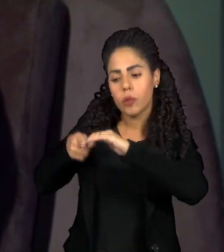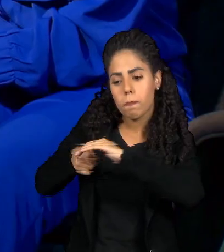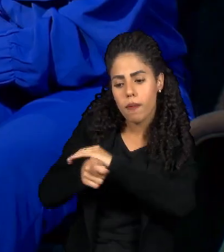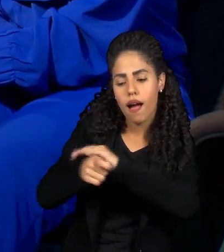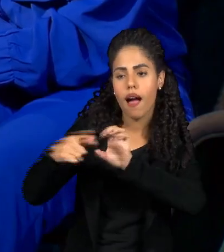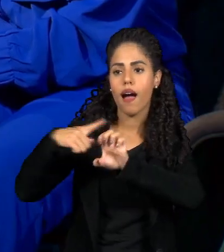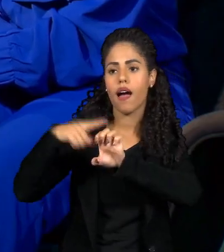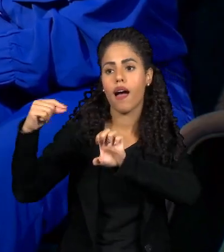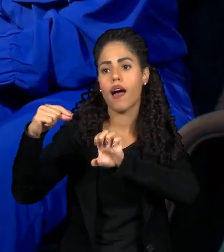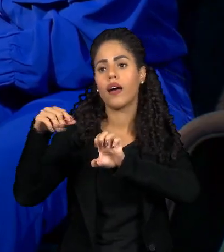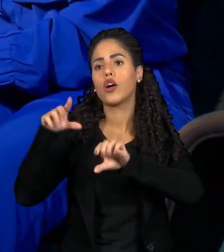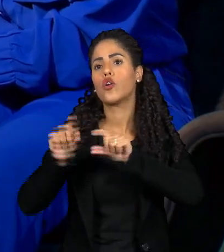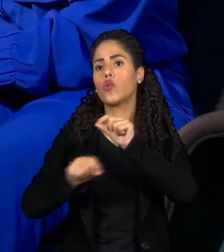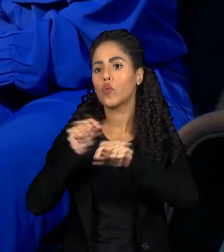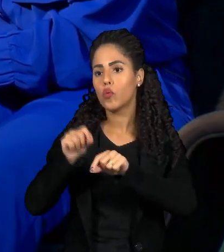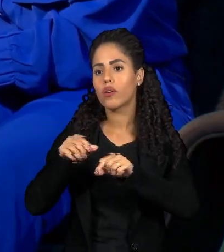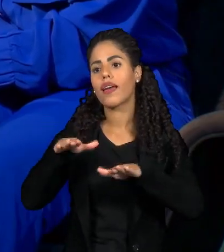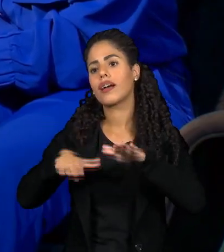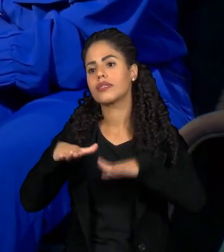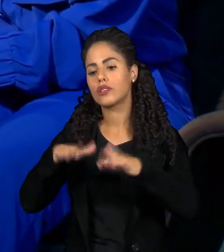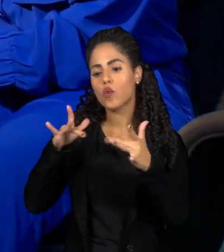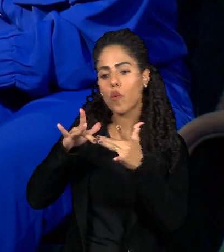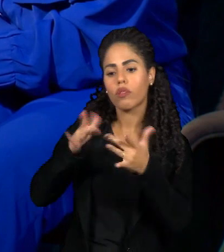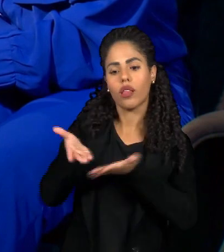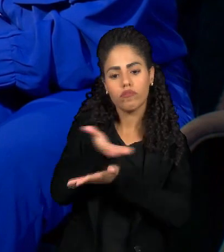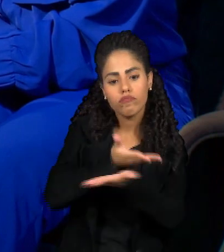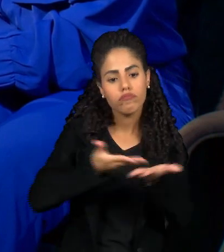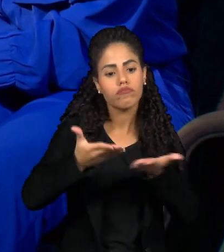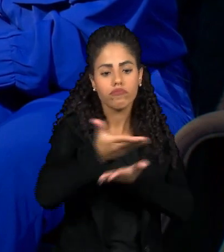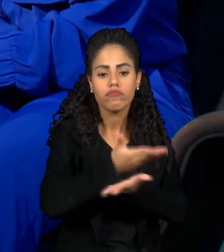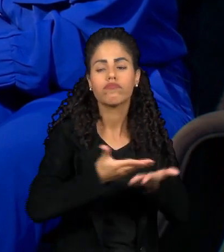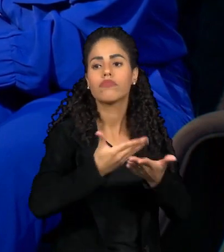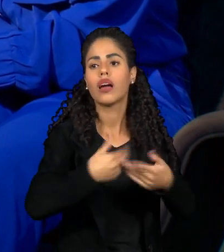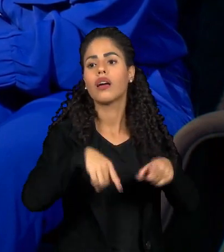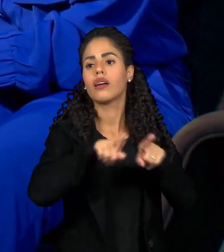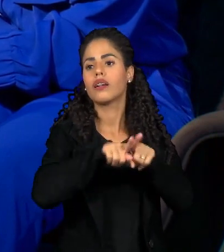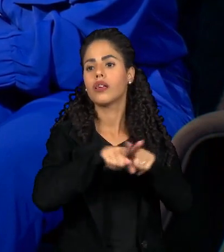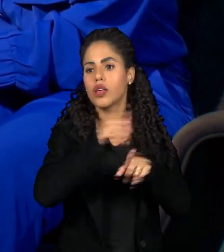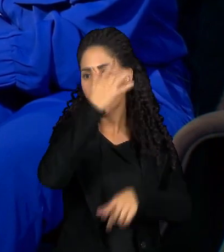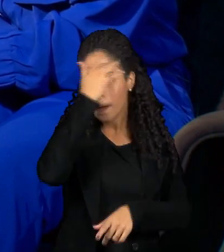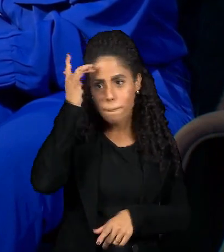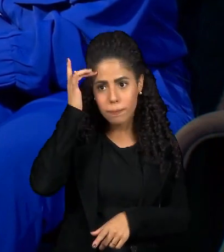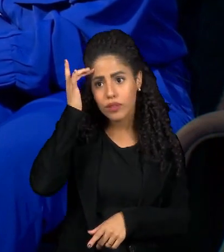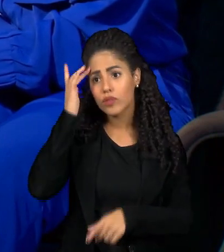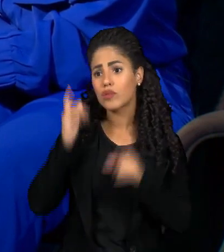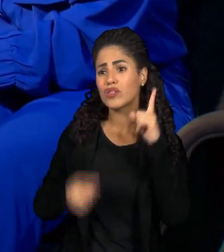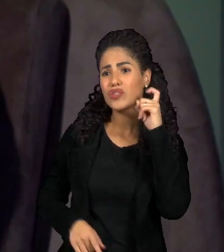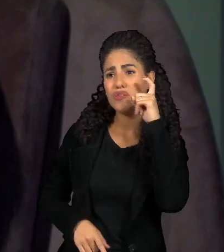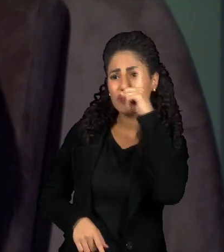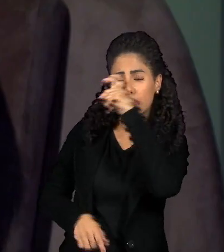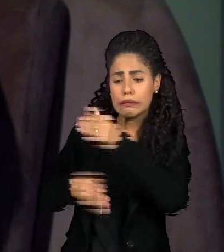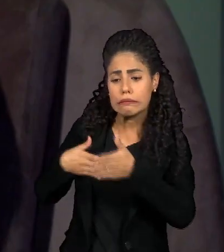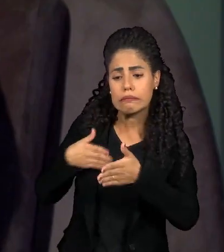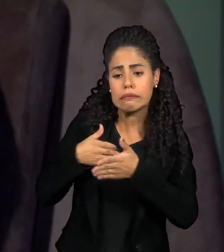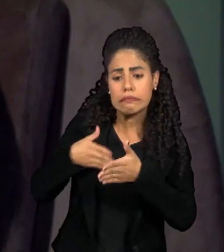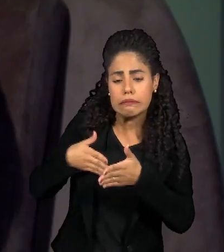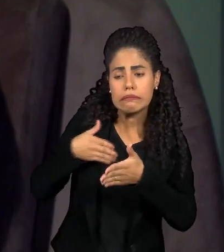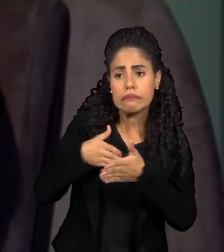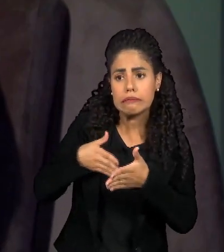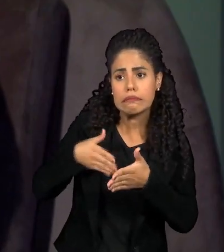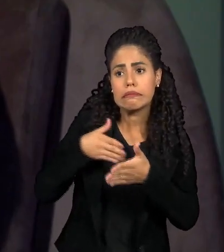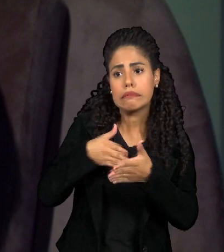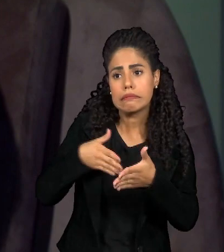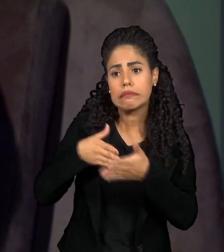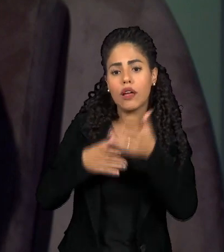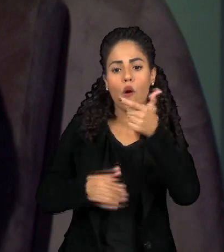empresarial, a própria rede de contatos e relacionamentos, né, desse profissional negro acaba sendo mais limitada em relação a